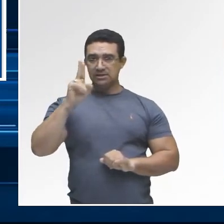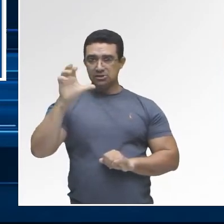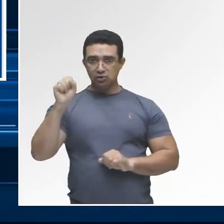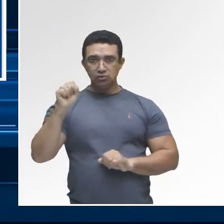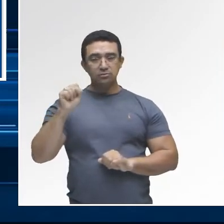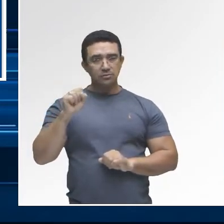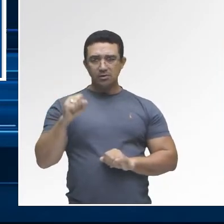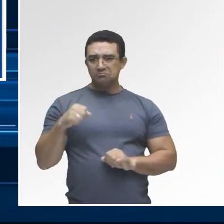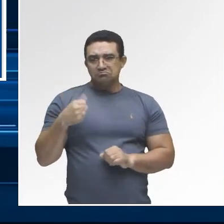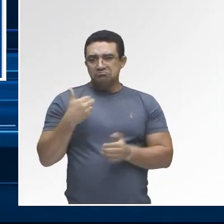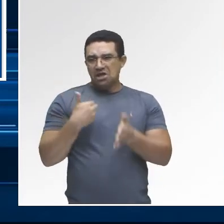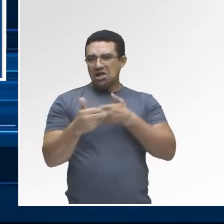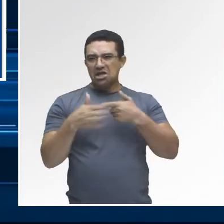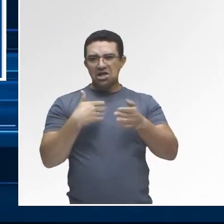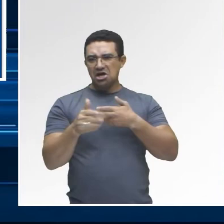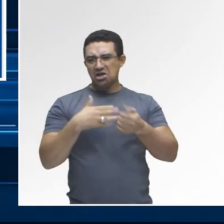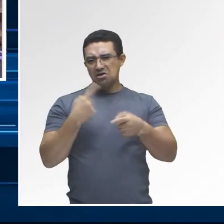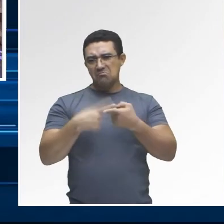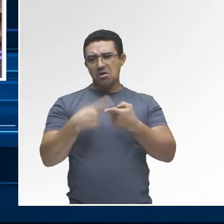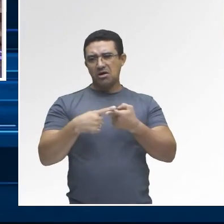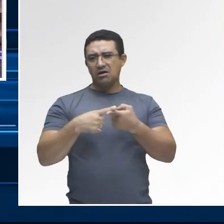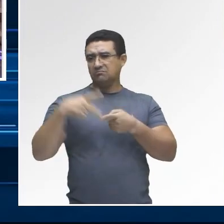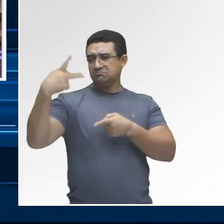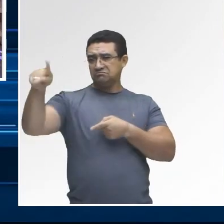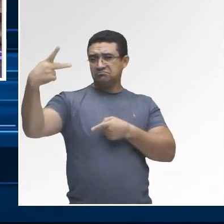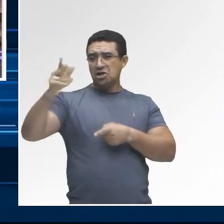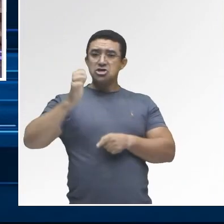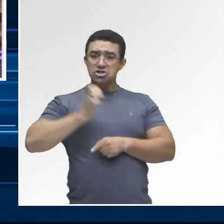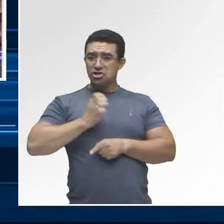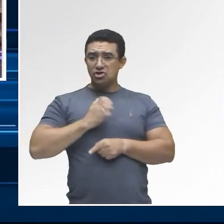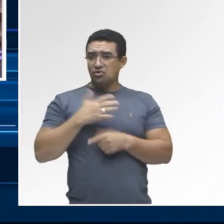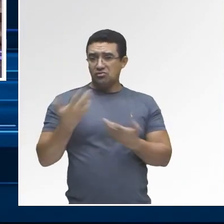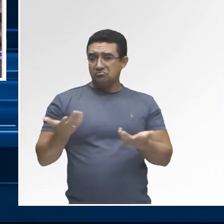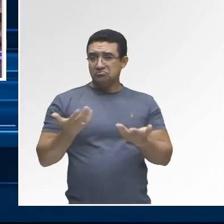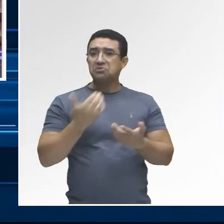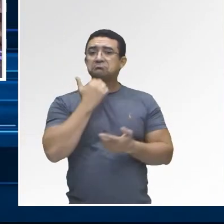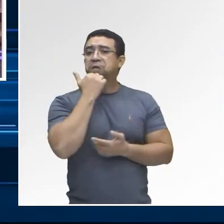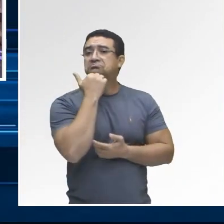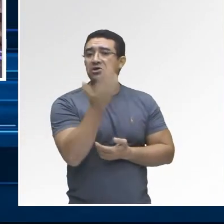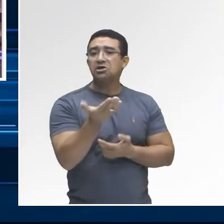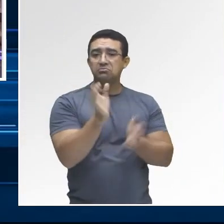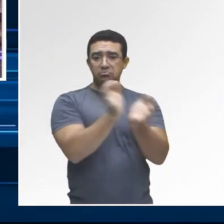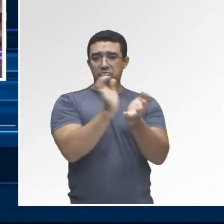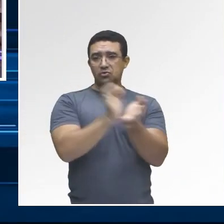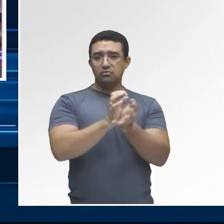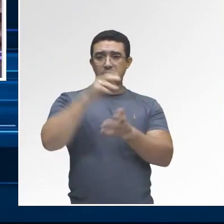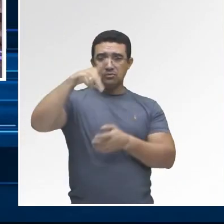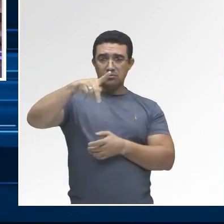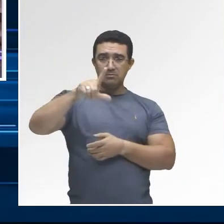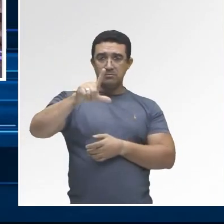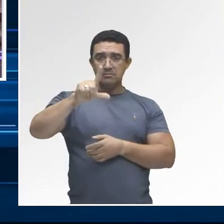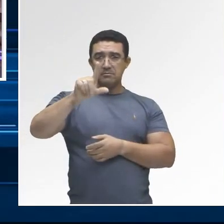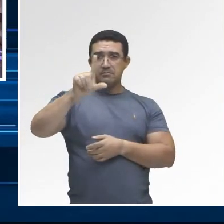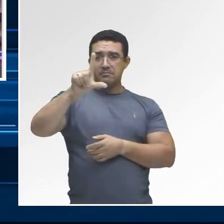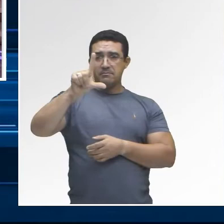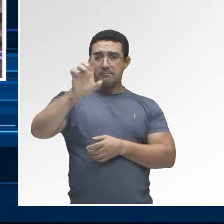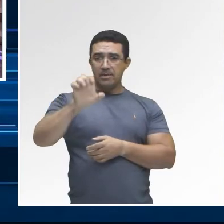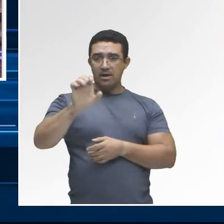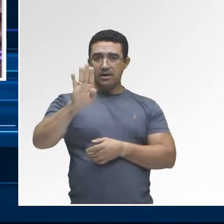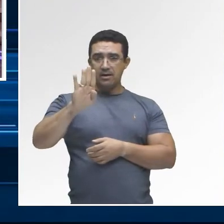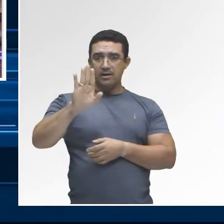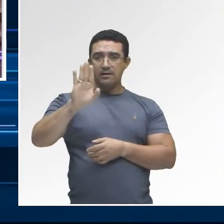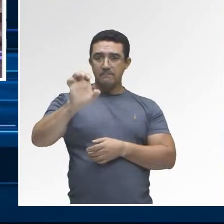parte deles? É olhar o mundo de acordo com a sua posição. Para os patrícios estavam tudo